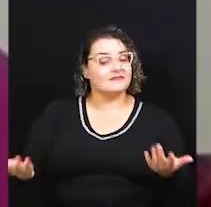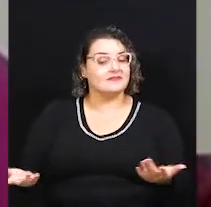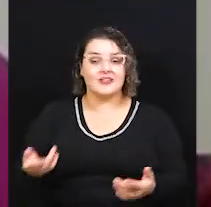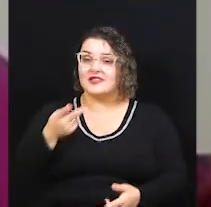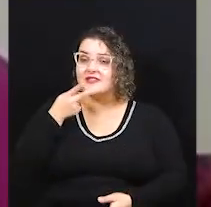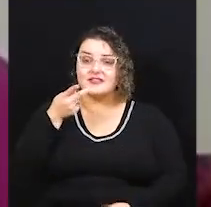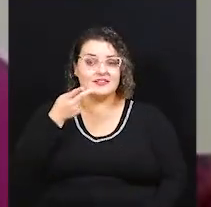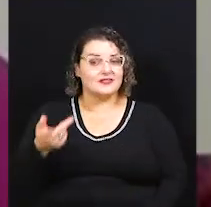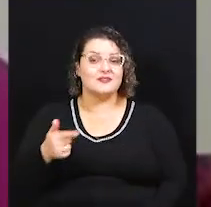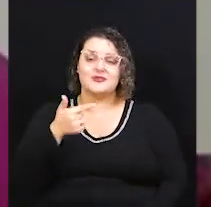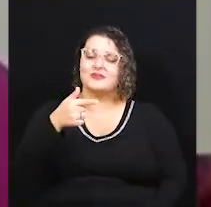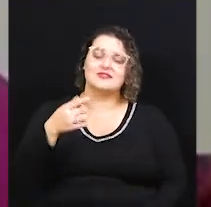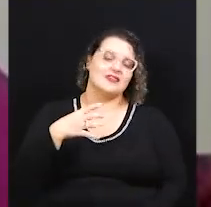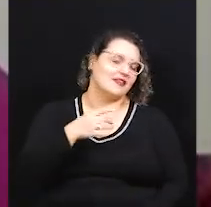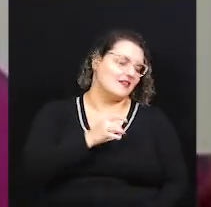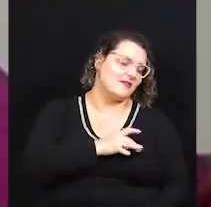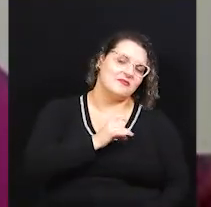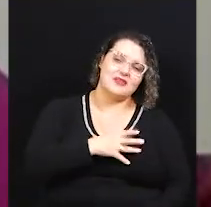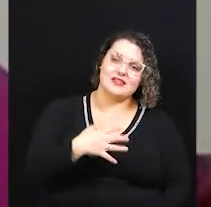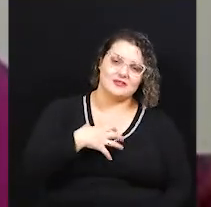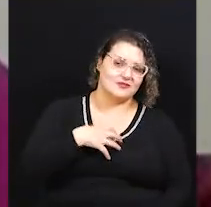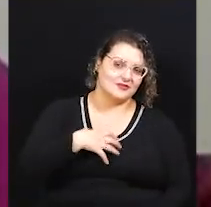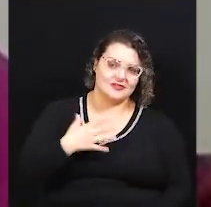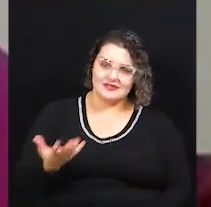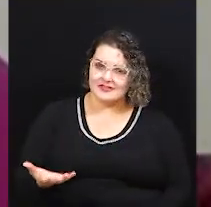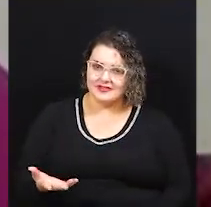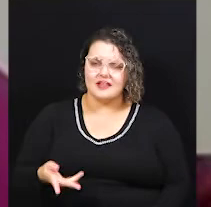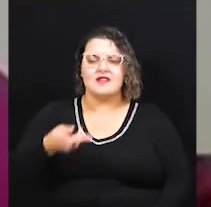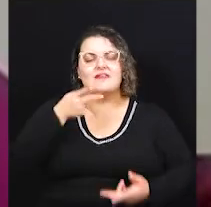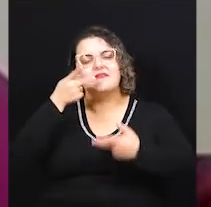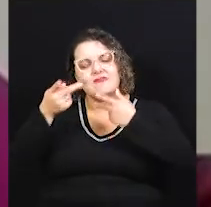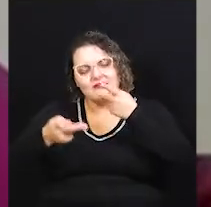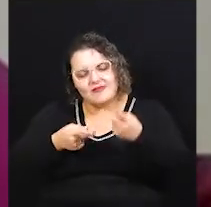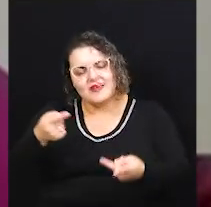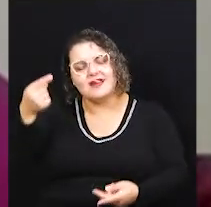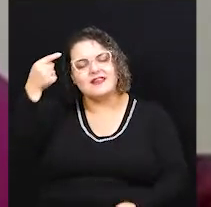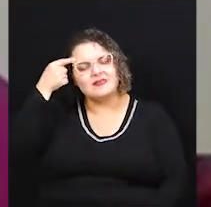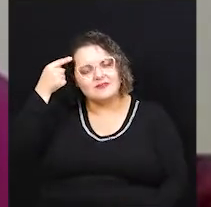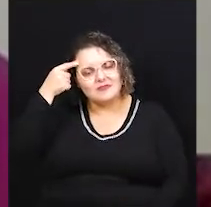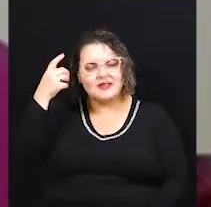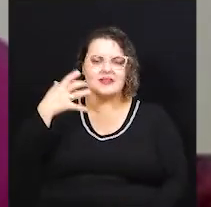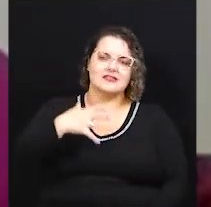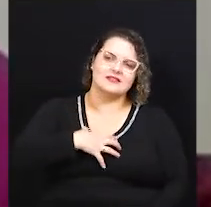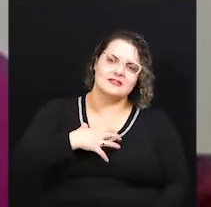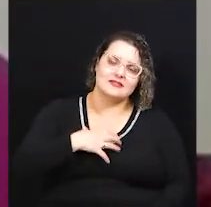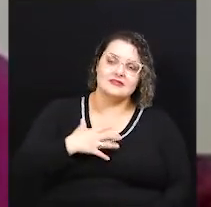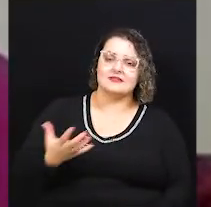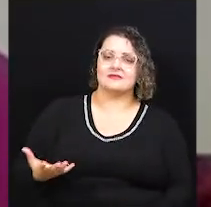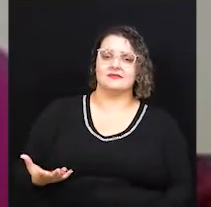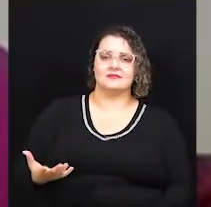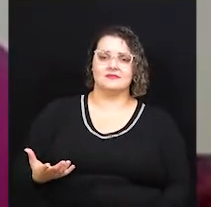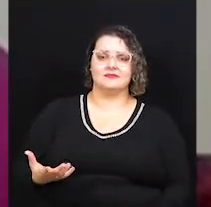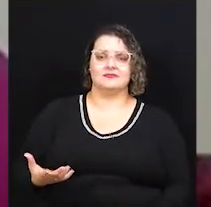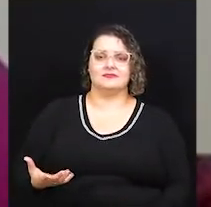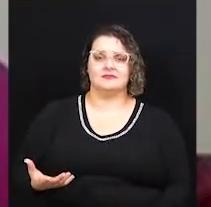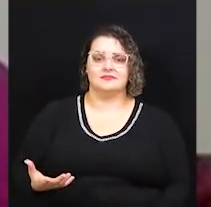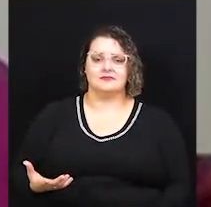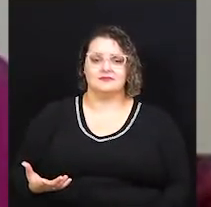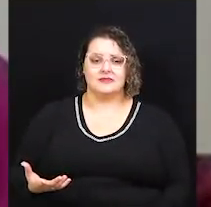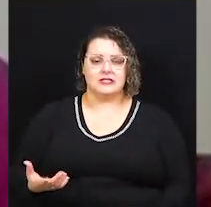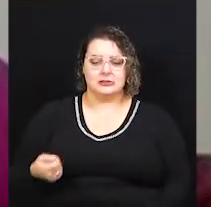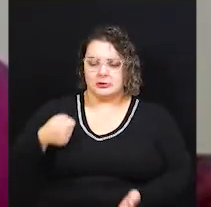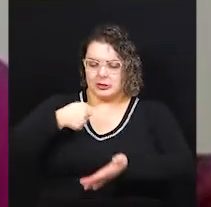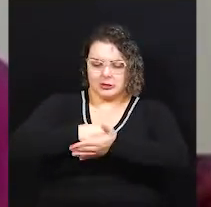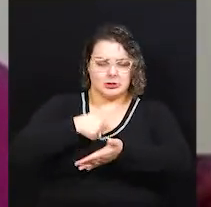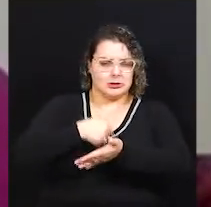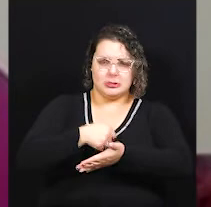diria que é isso, não tenha medo do sentimento, fale sobre ele, pense sobre ele, não se